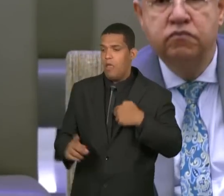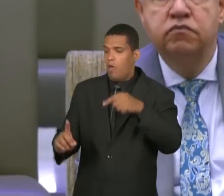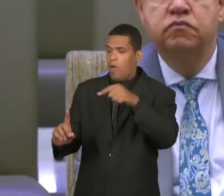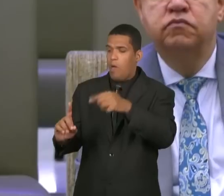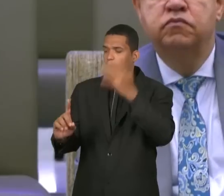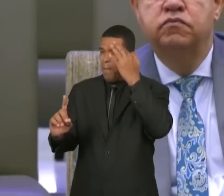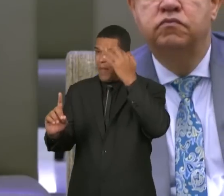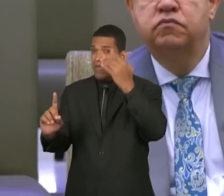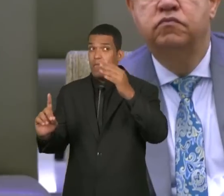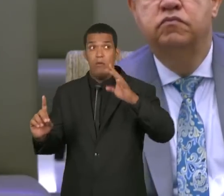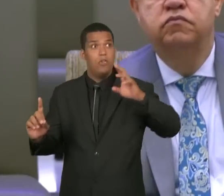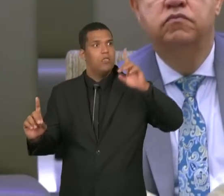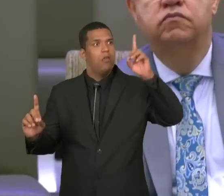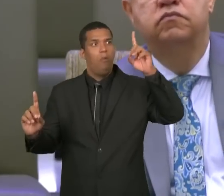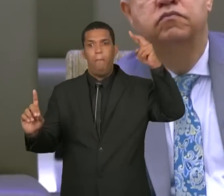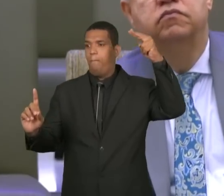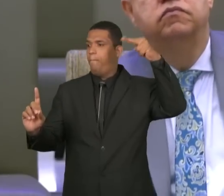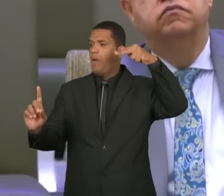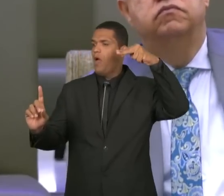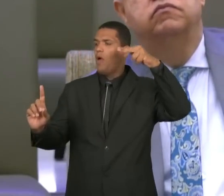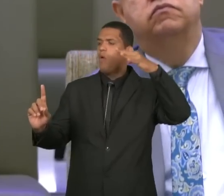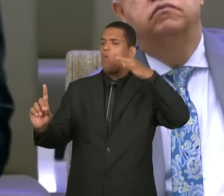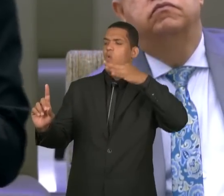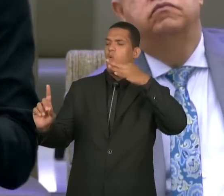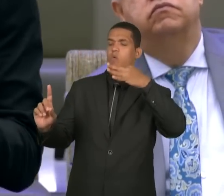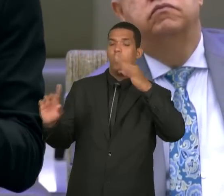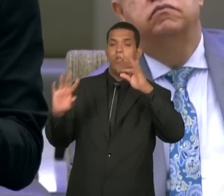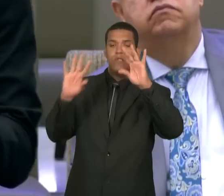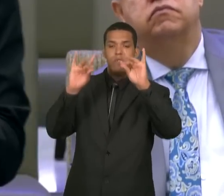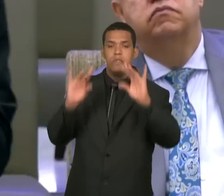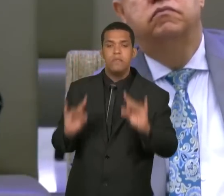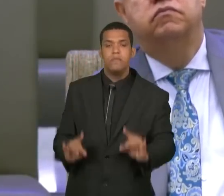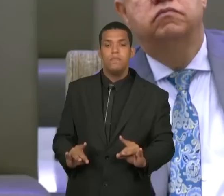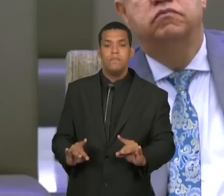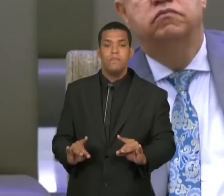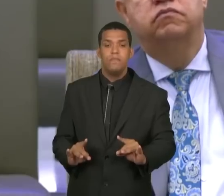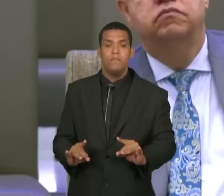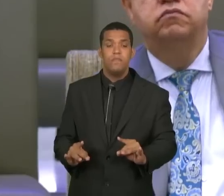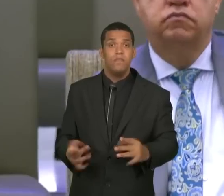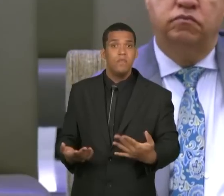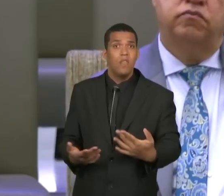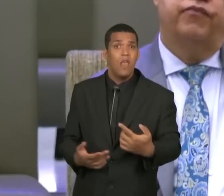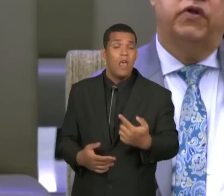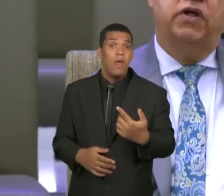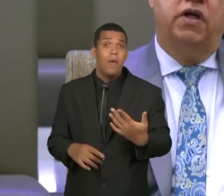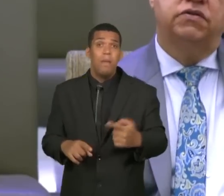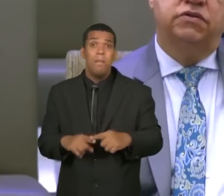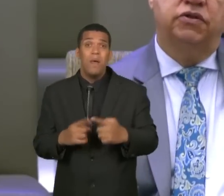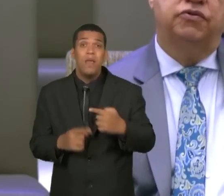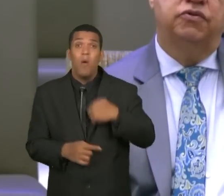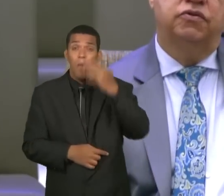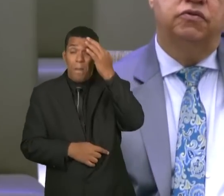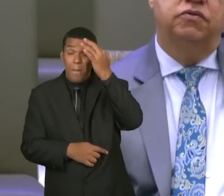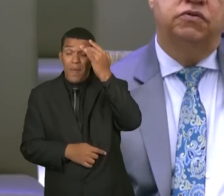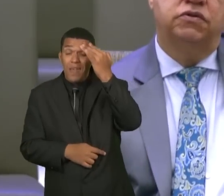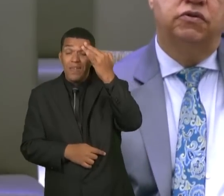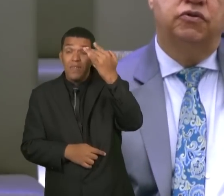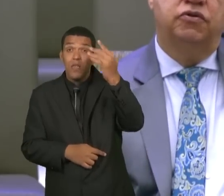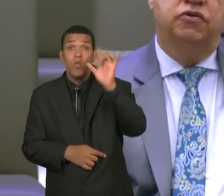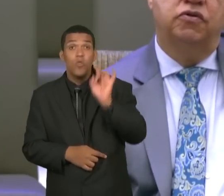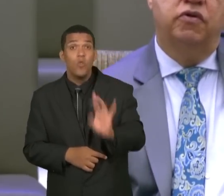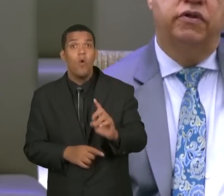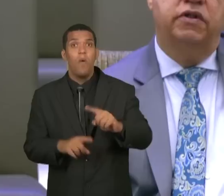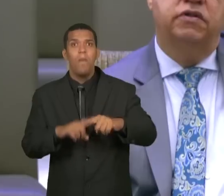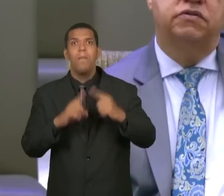pensamentos ele diz a palavra ainda nem chegou a minha língua e tu